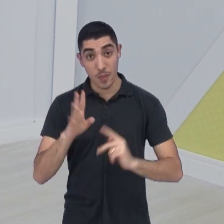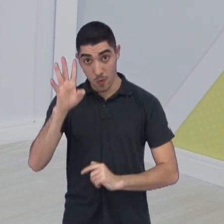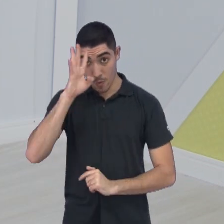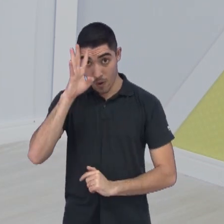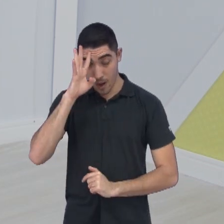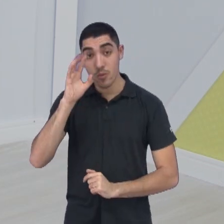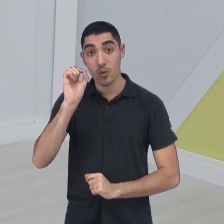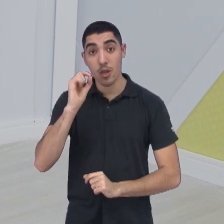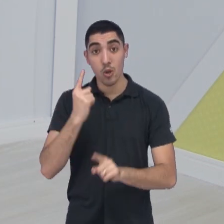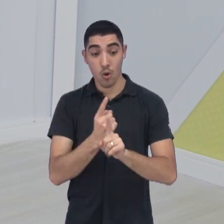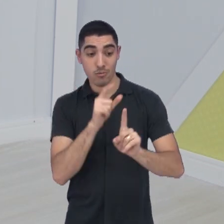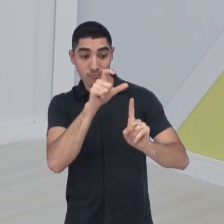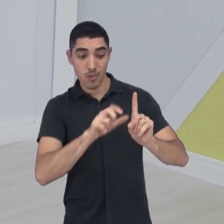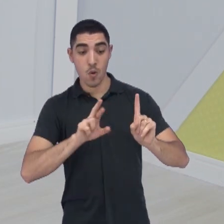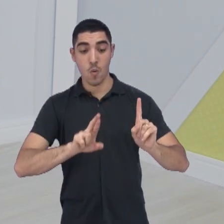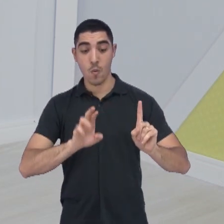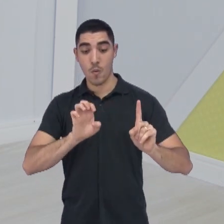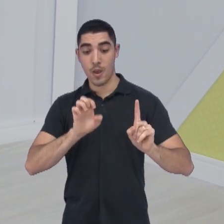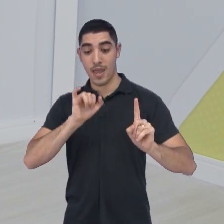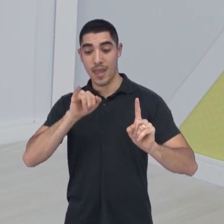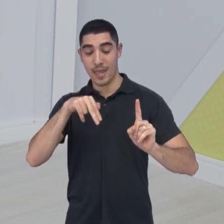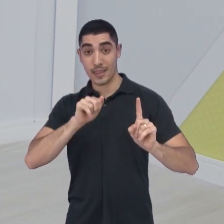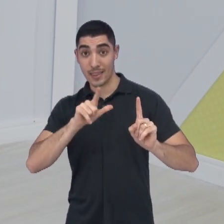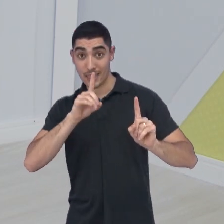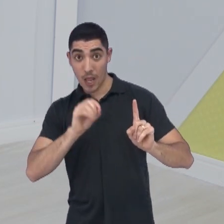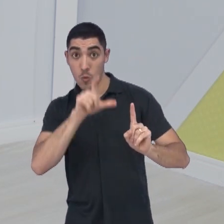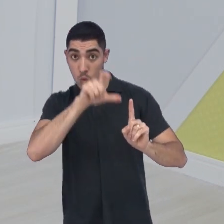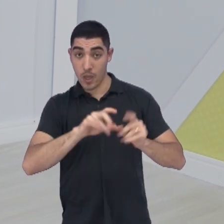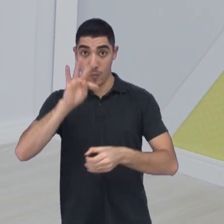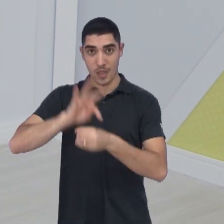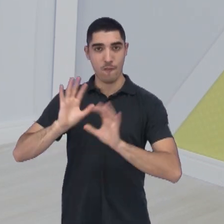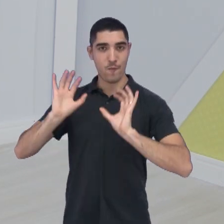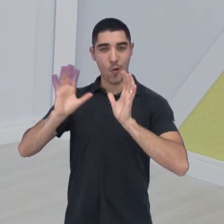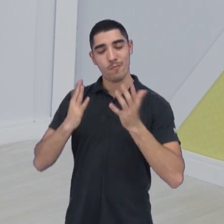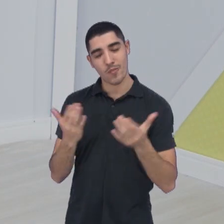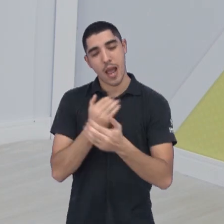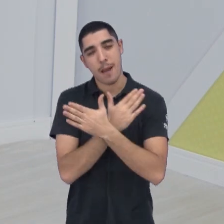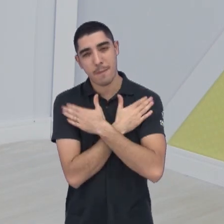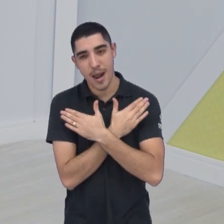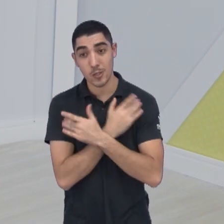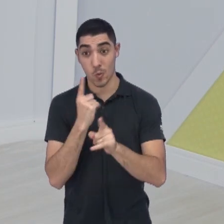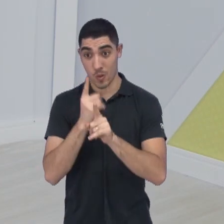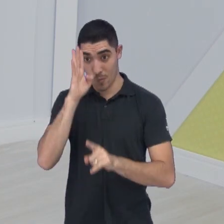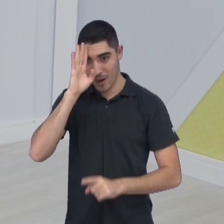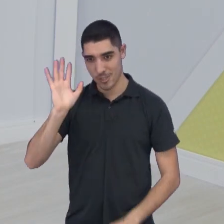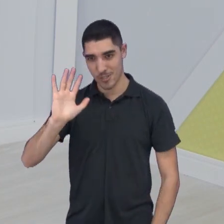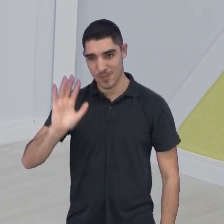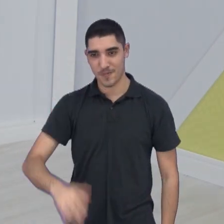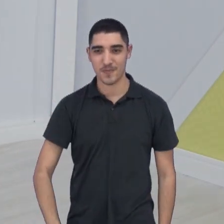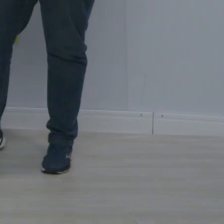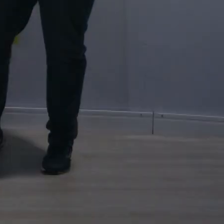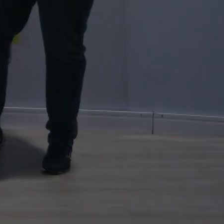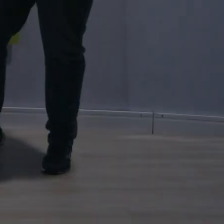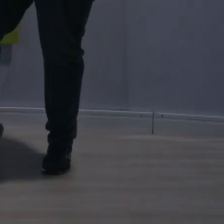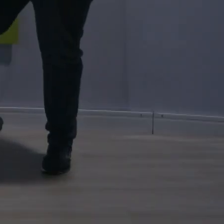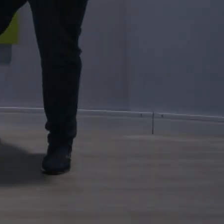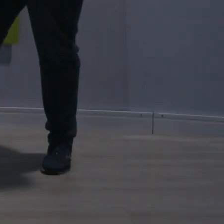Quarta-feira, Reinaldo Bacilieri, técnico do vôlei, aqui com a gente no estúdio. De minha parte, grande abraço, até quarta. Tchau, tchau.